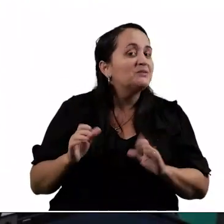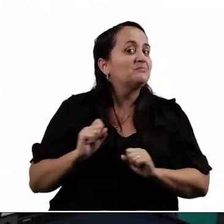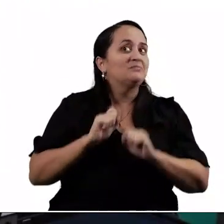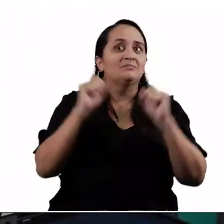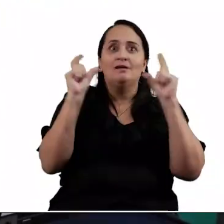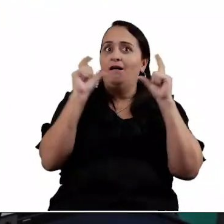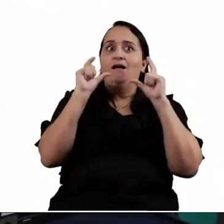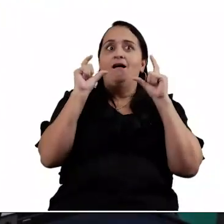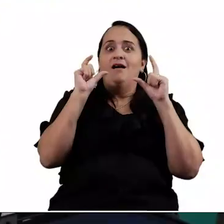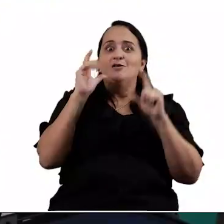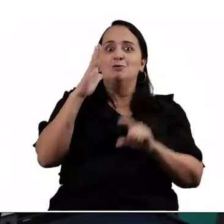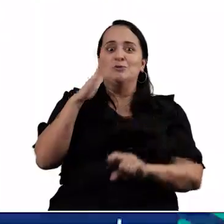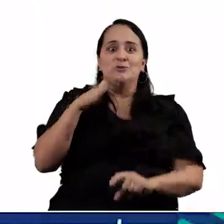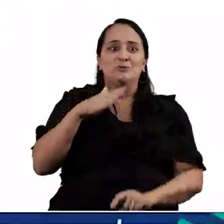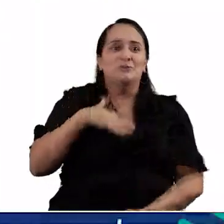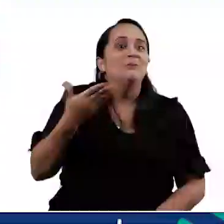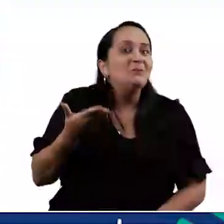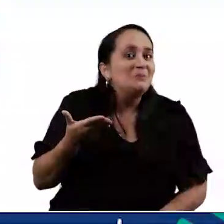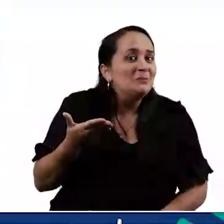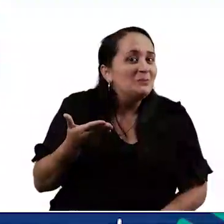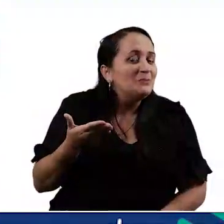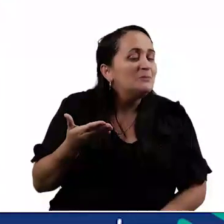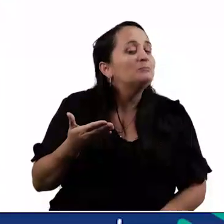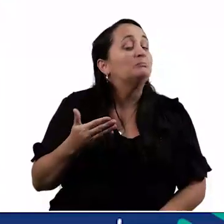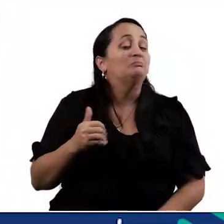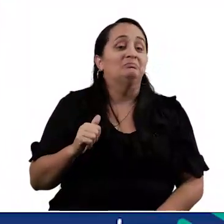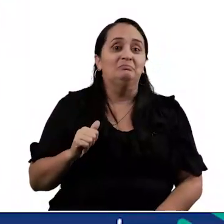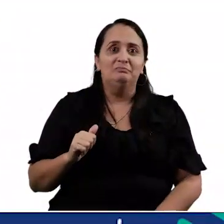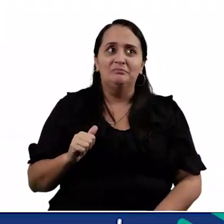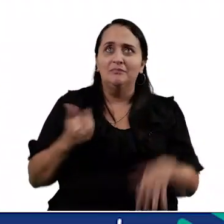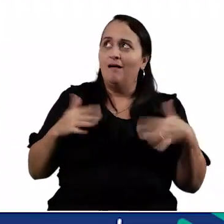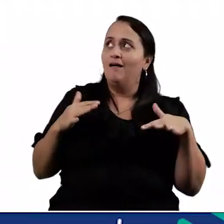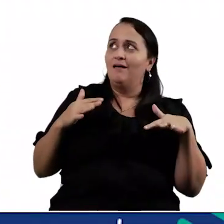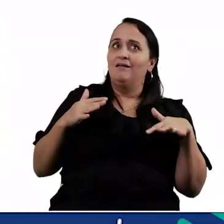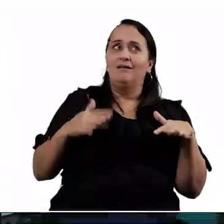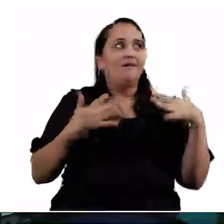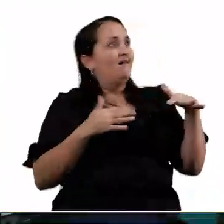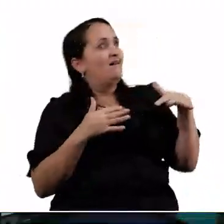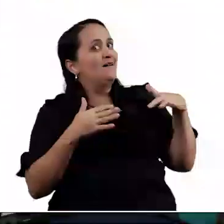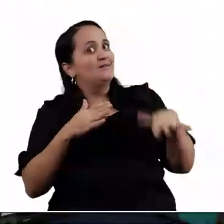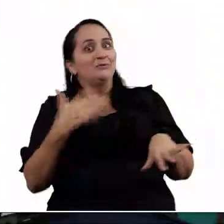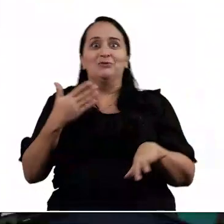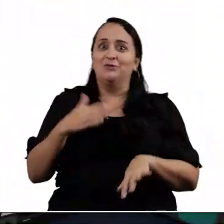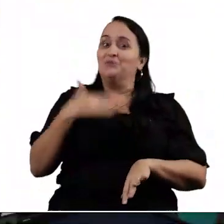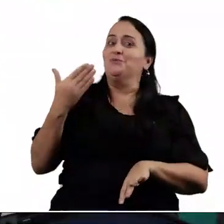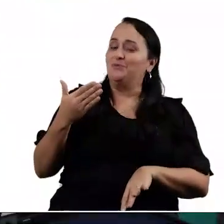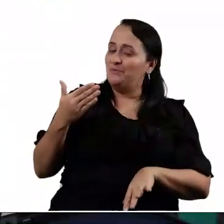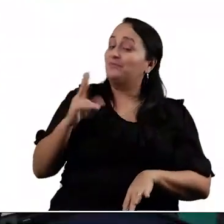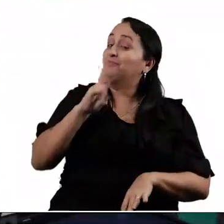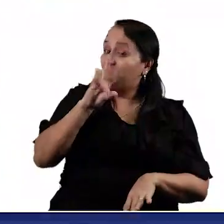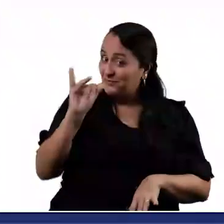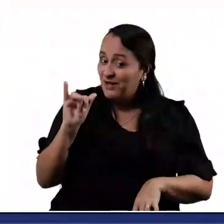vocês gostam do suspense Então vai ser os contos de assustar certo e vamos então